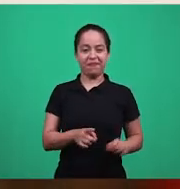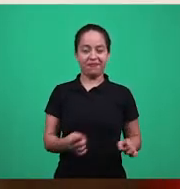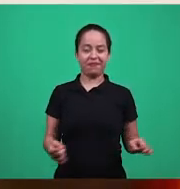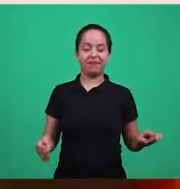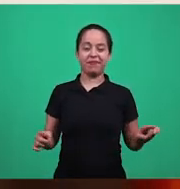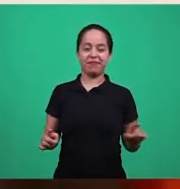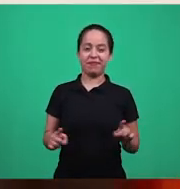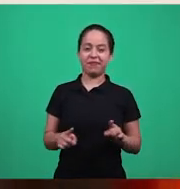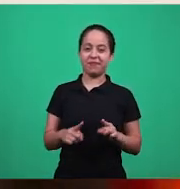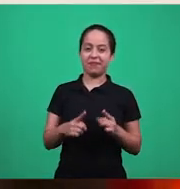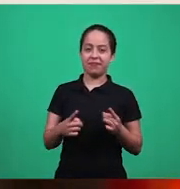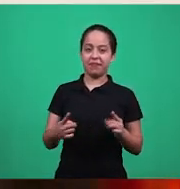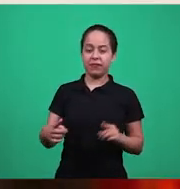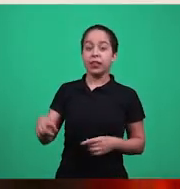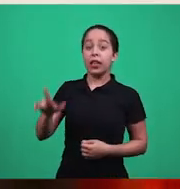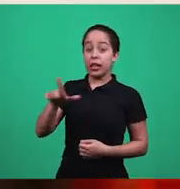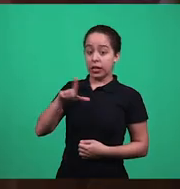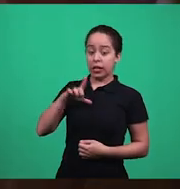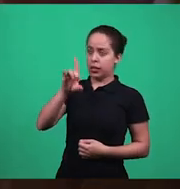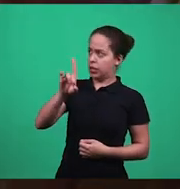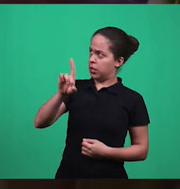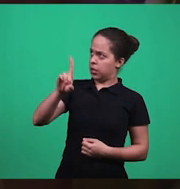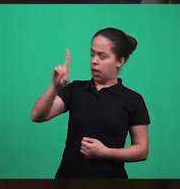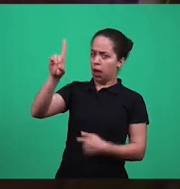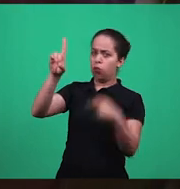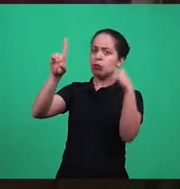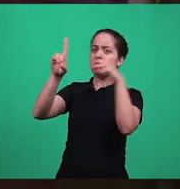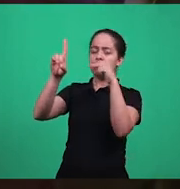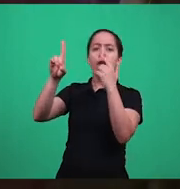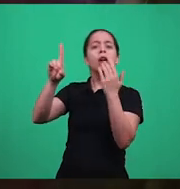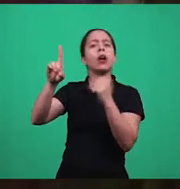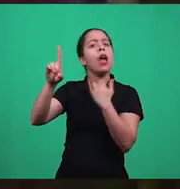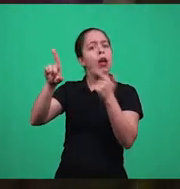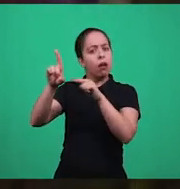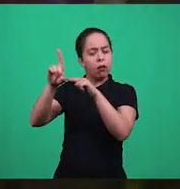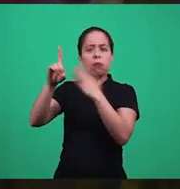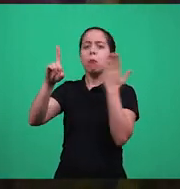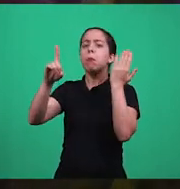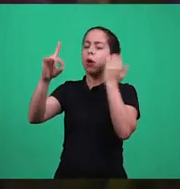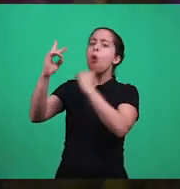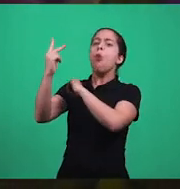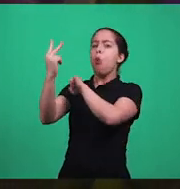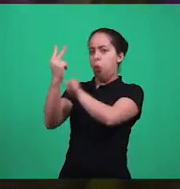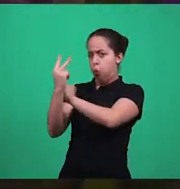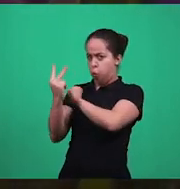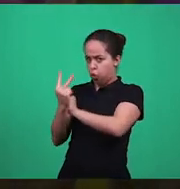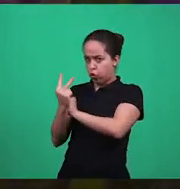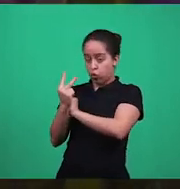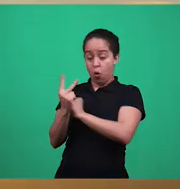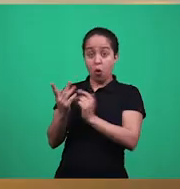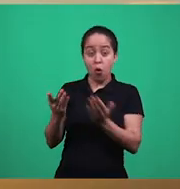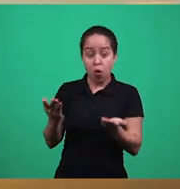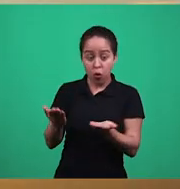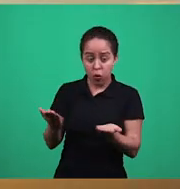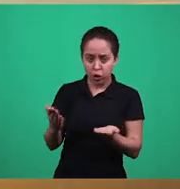Mesmo Deus que ontem de mim cuidou,